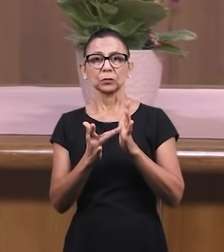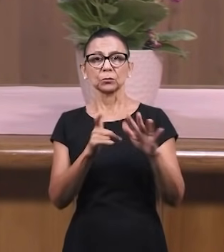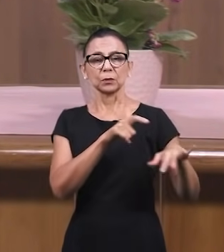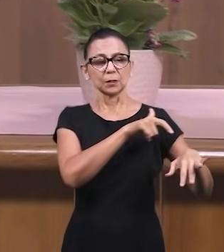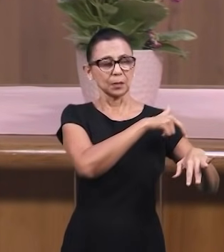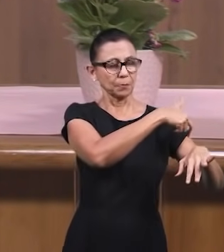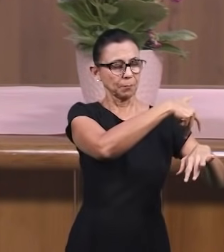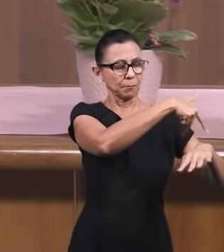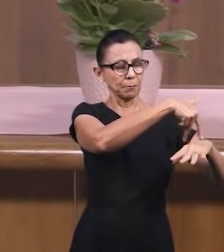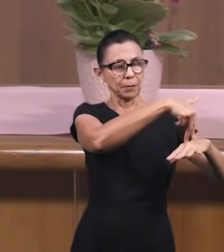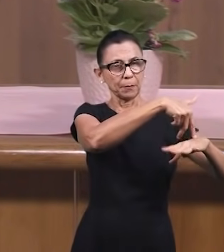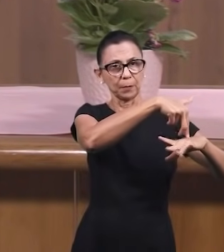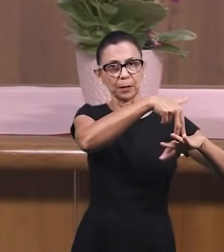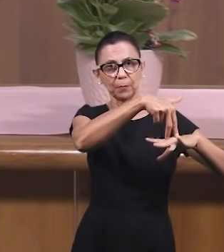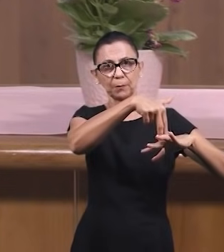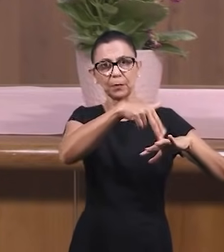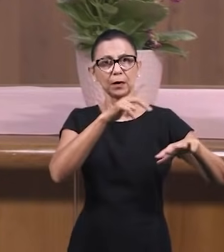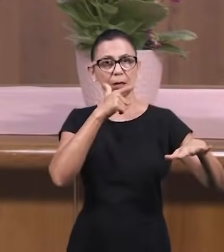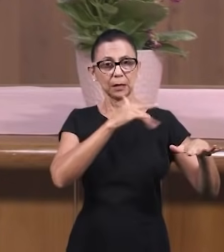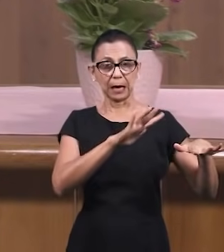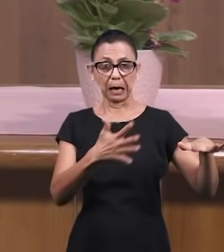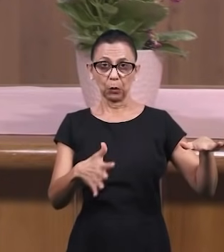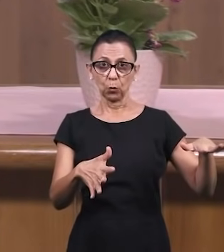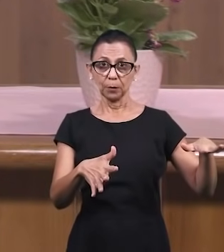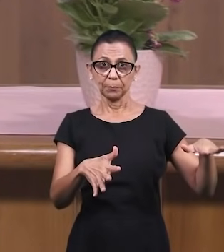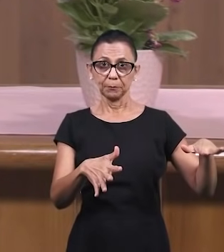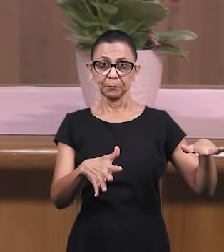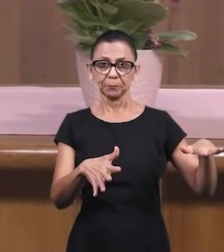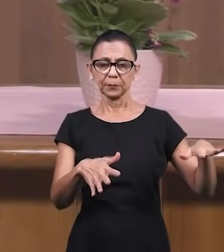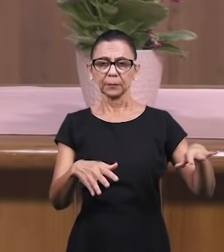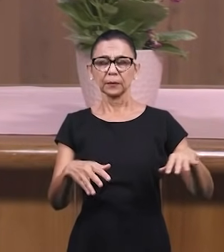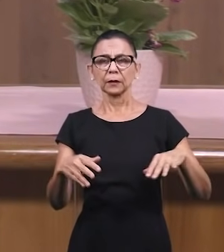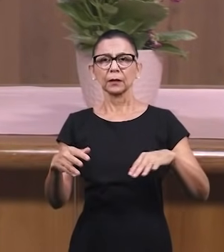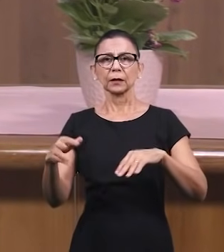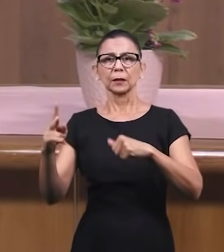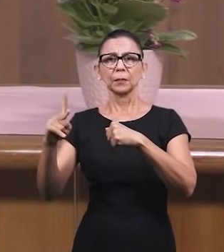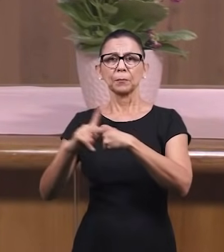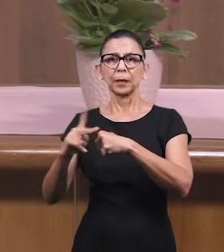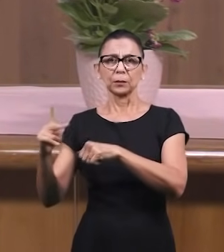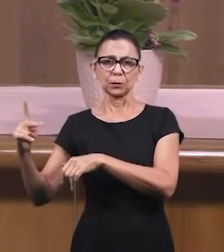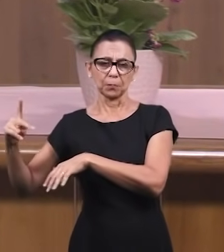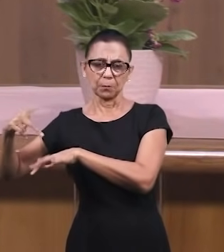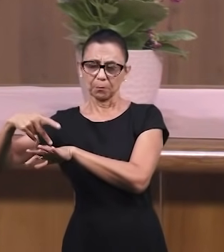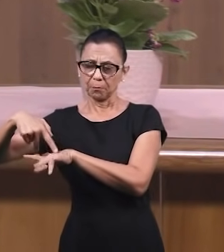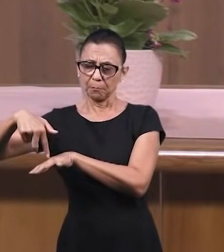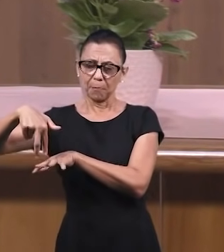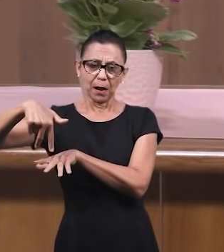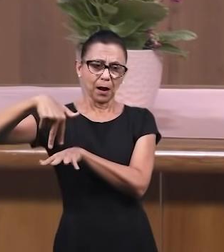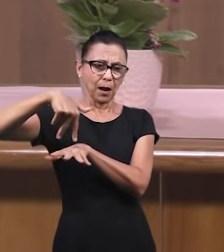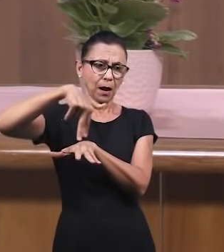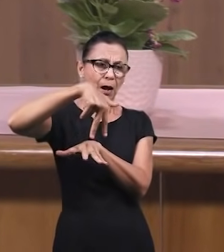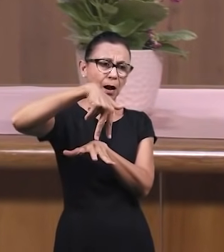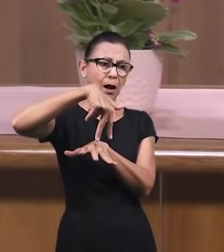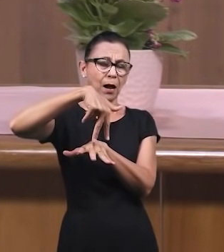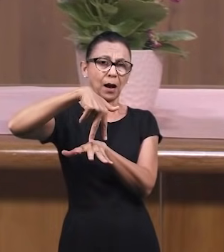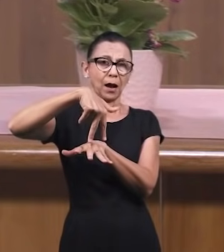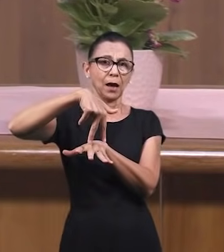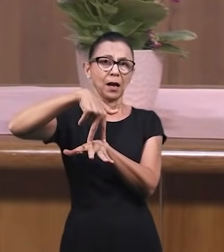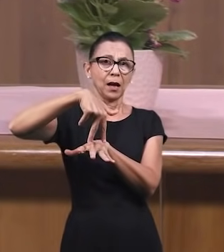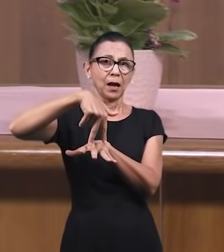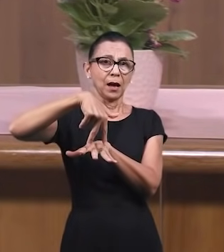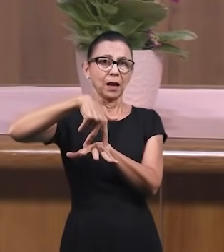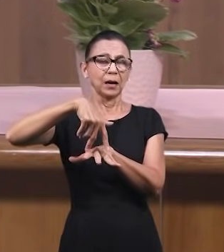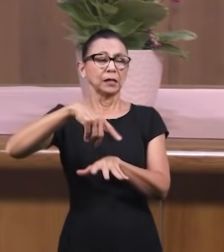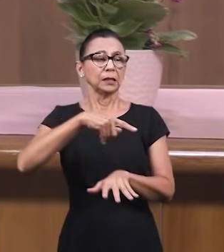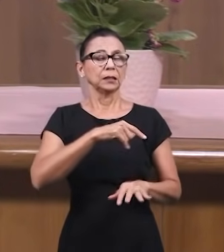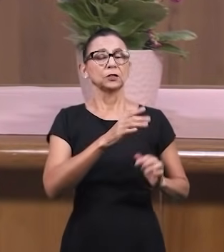além de ouvir a sua voz dizendo, vem Pedro, Pedro foi beneficiado pela mão estendida do